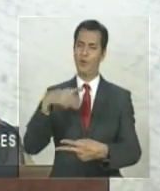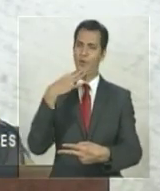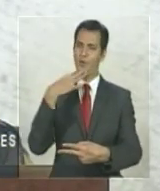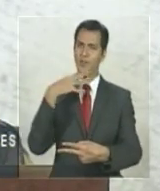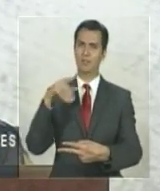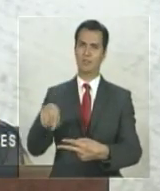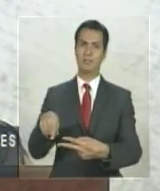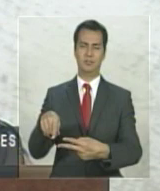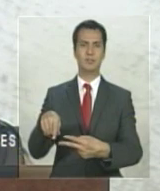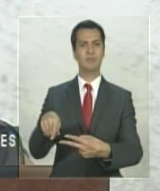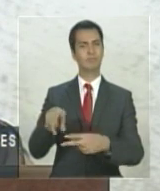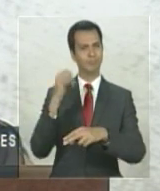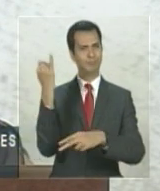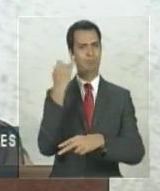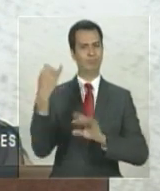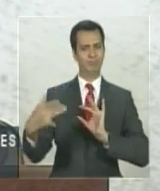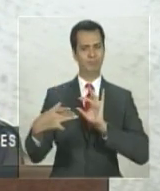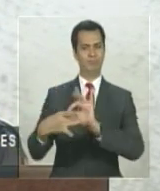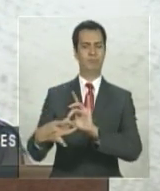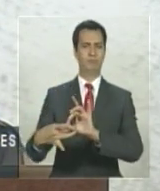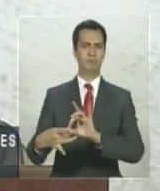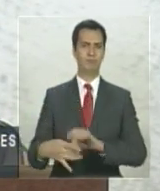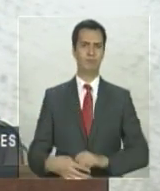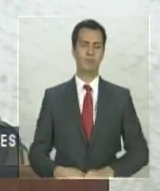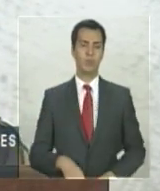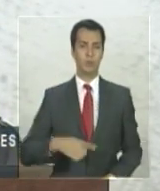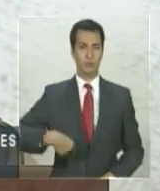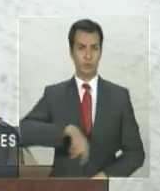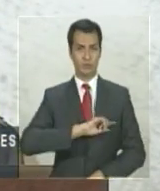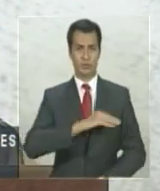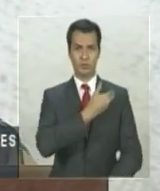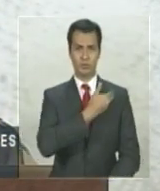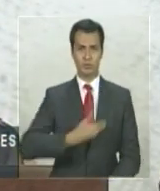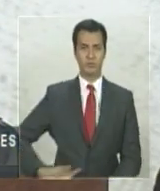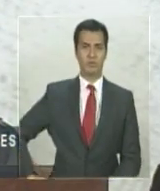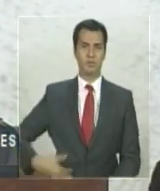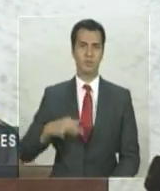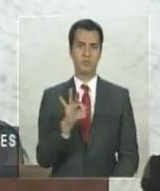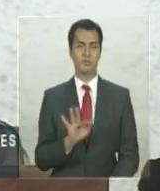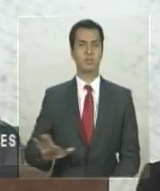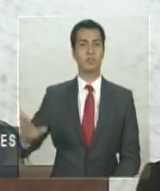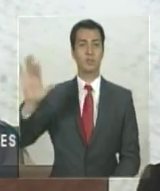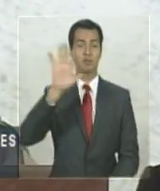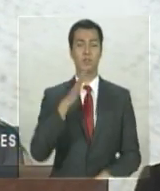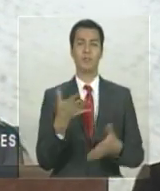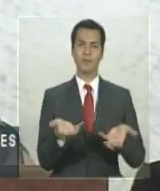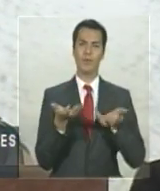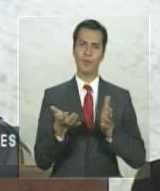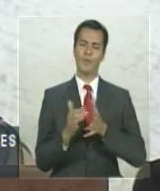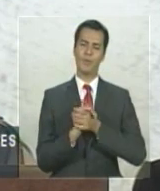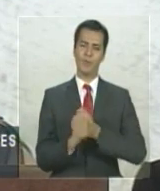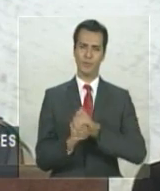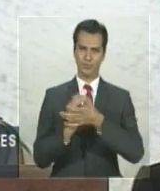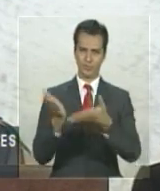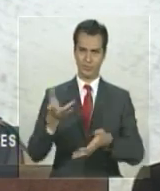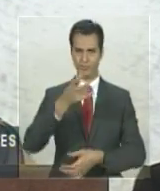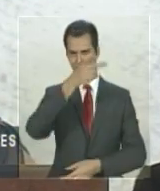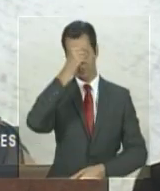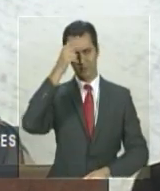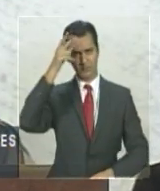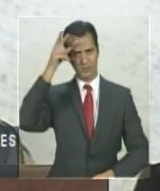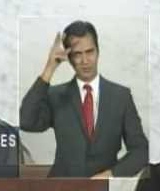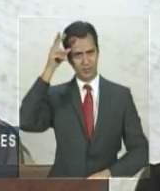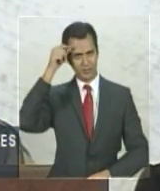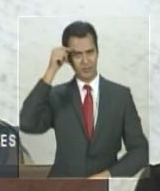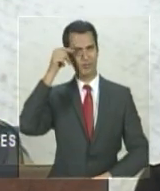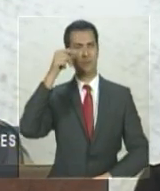E aí eu queria dizer que nós, do governo federal, queremos cumprimentar prefeitos e governadores,